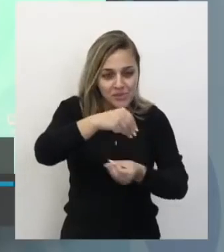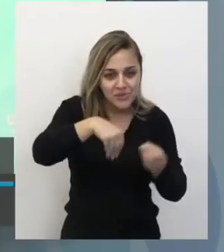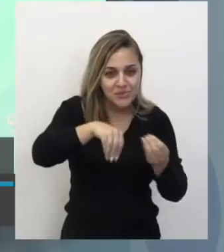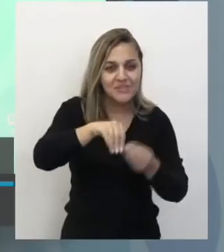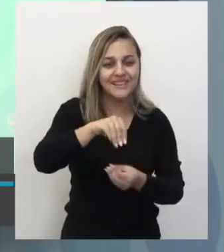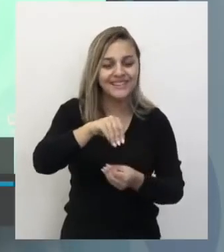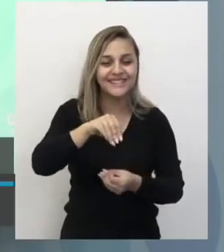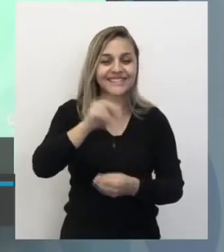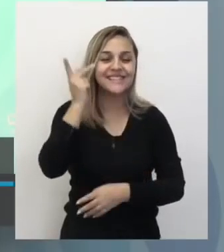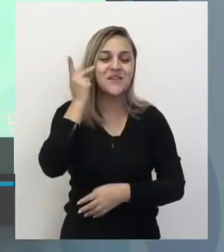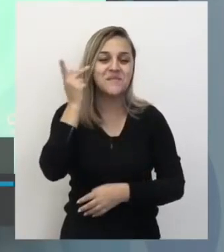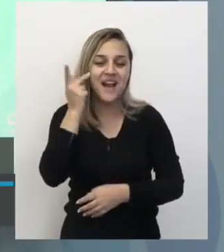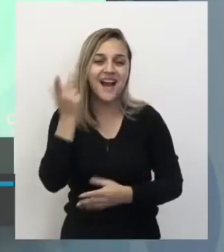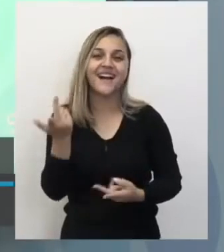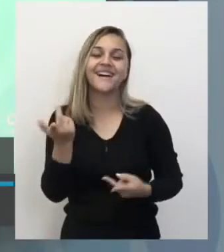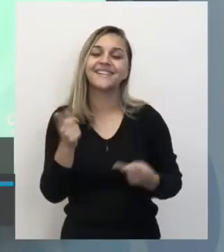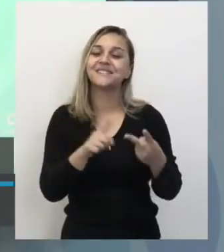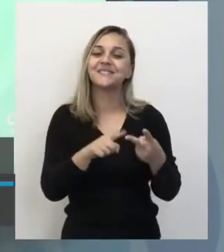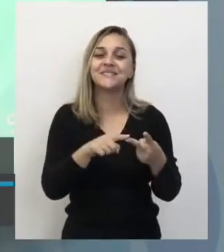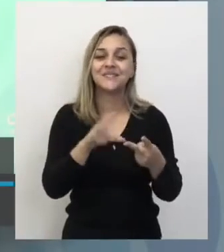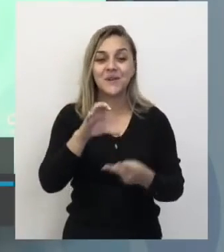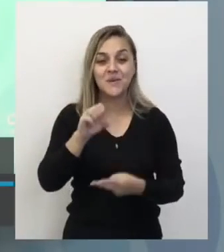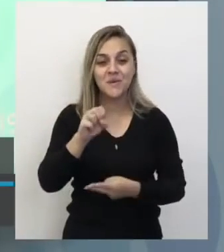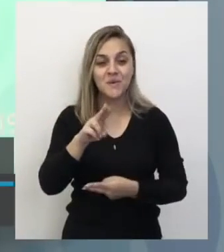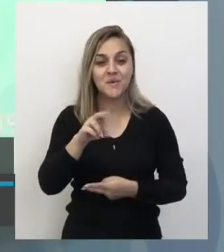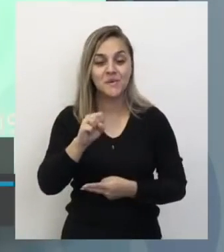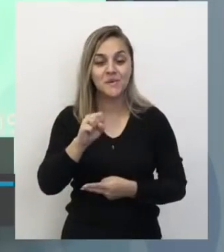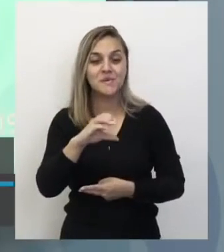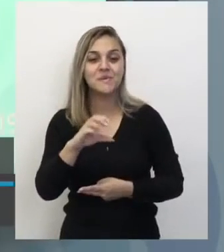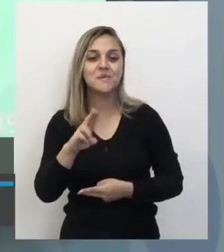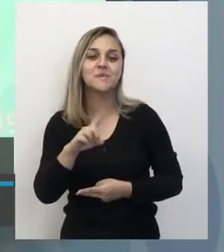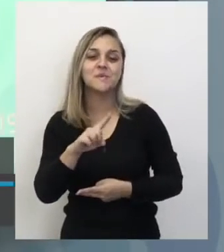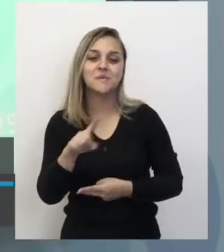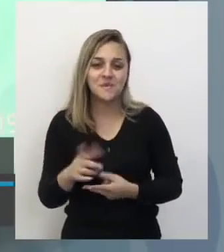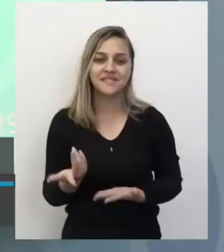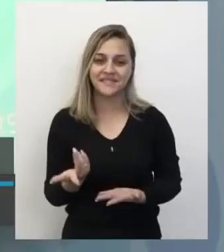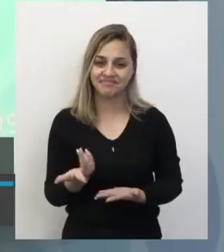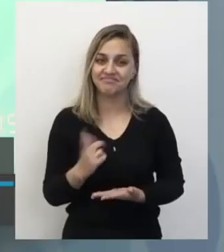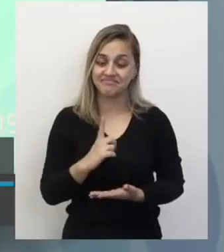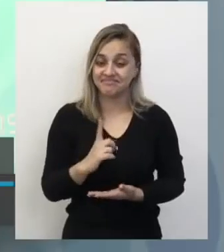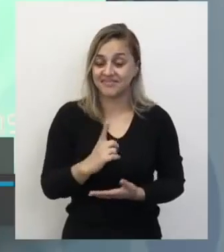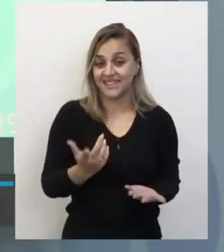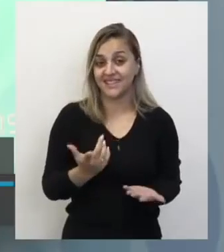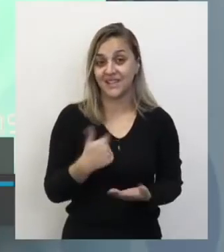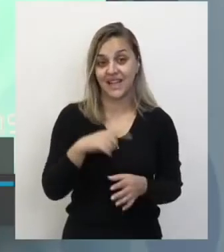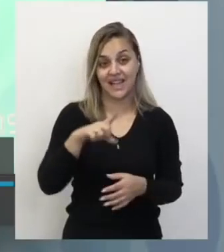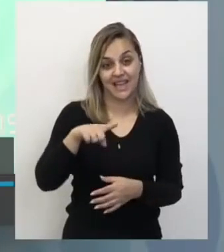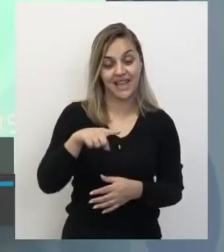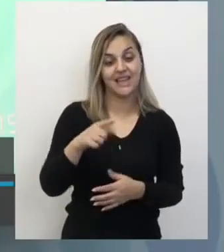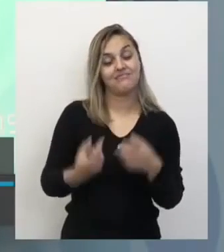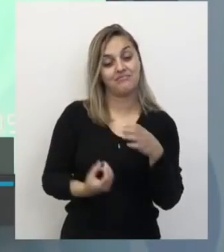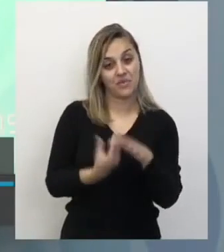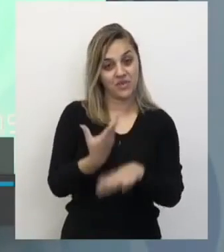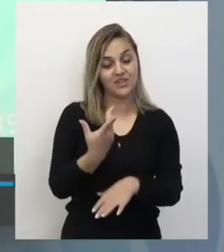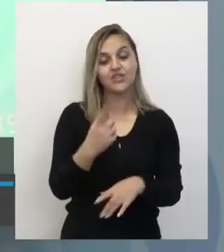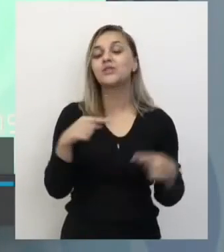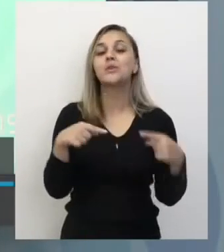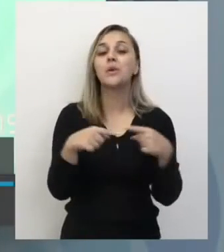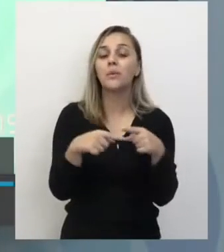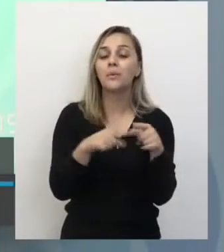cuscuz, né? Então, assim, é mais ou menos essa a origem, que a gente tem que entender que está ligado a